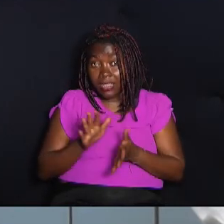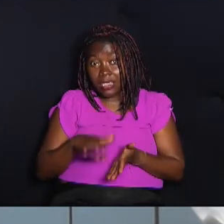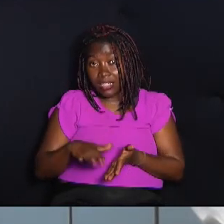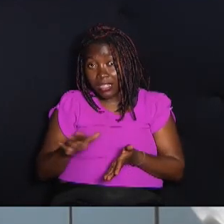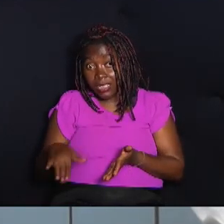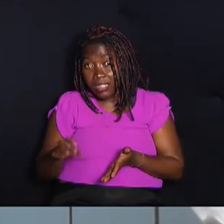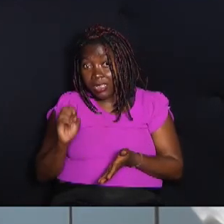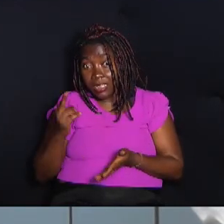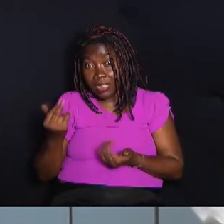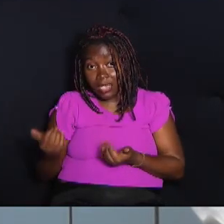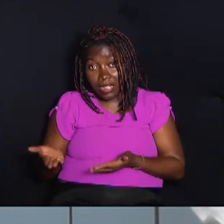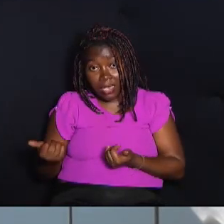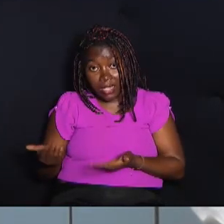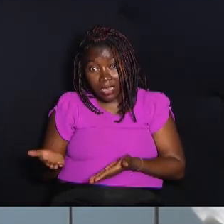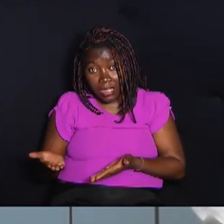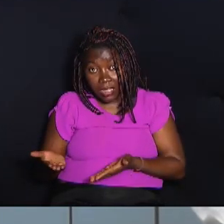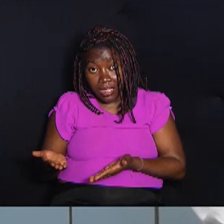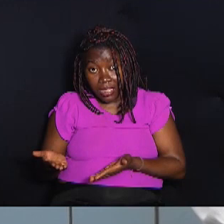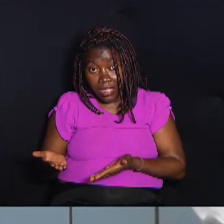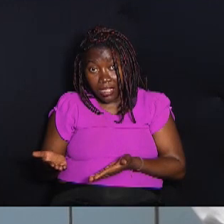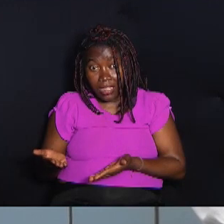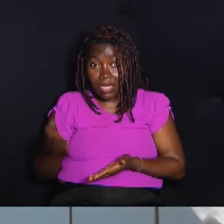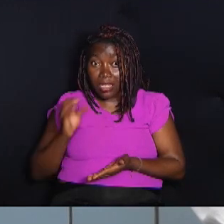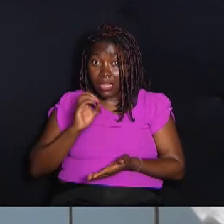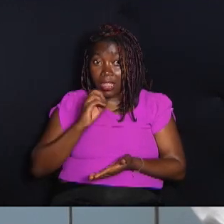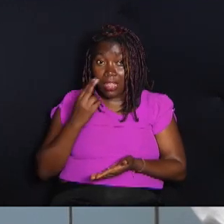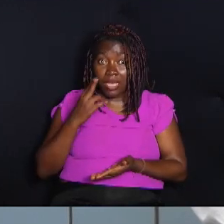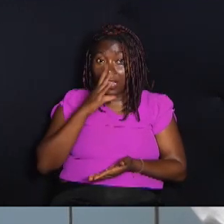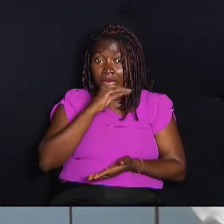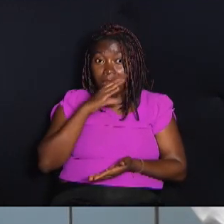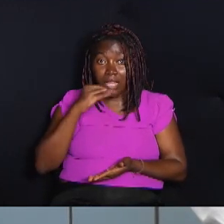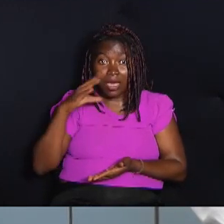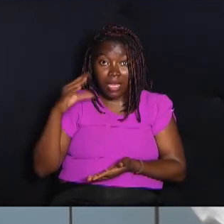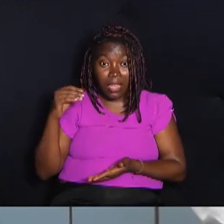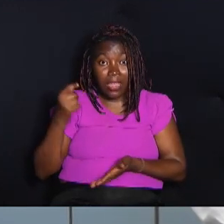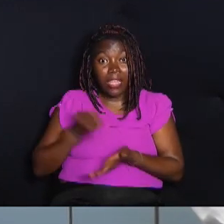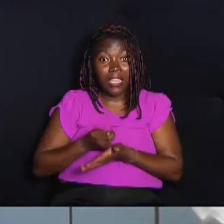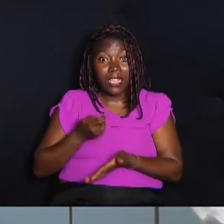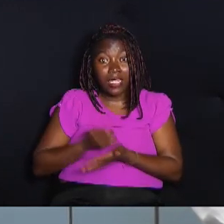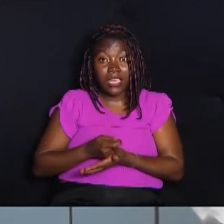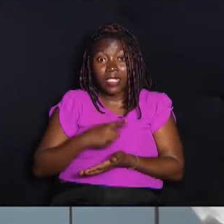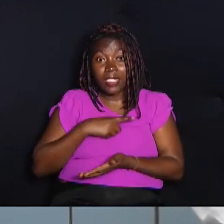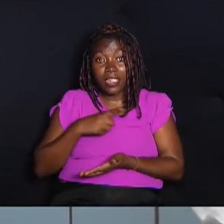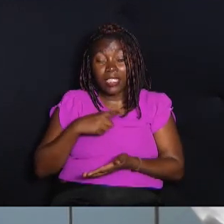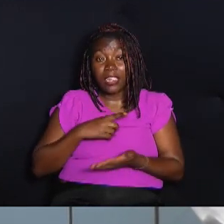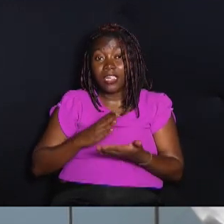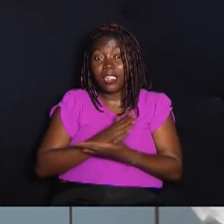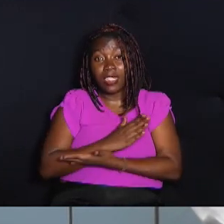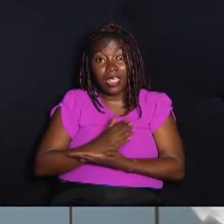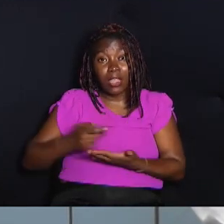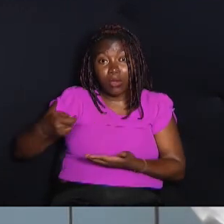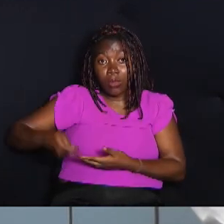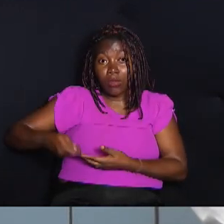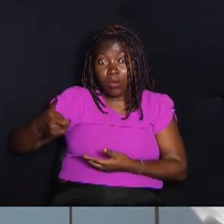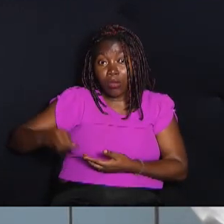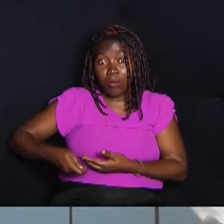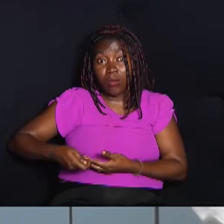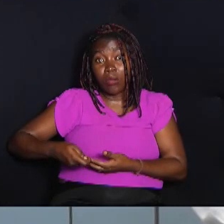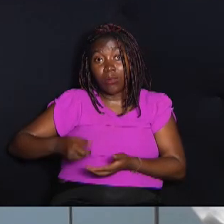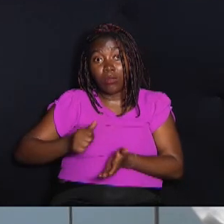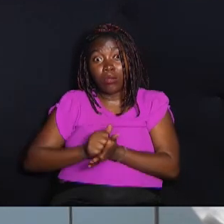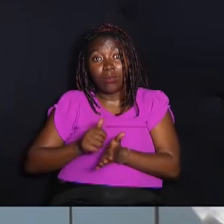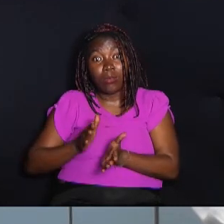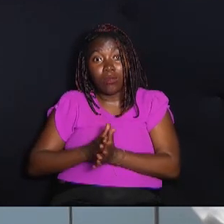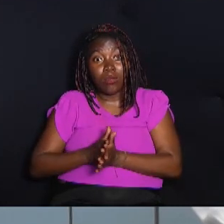para o adolescente, para o adulto. Ela tem que ter alguma sanção, alguma penalização. Eu acho que